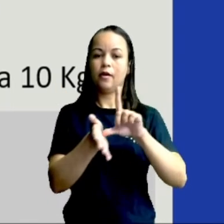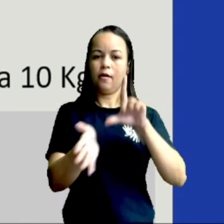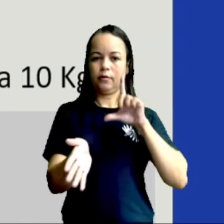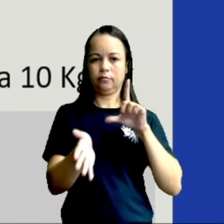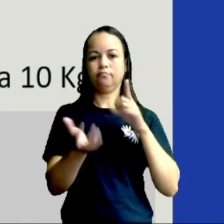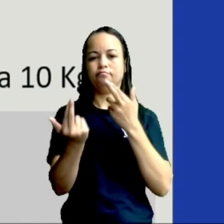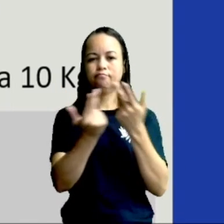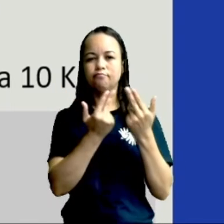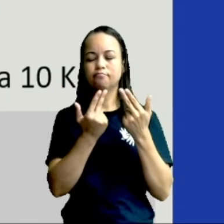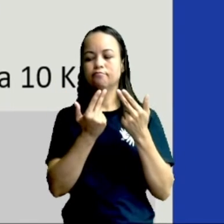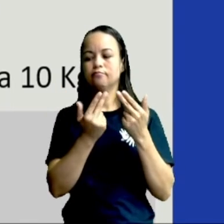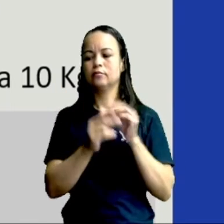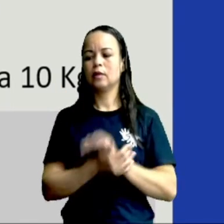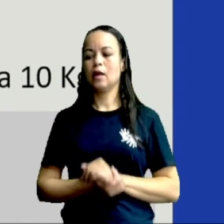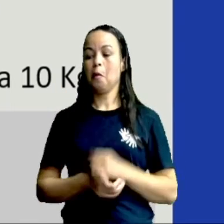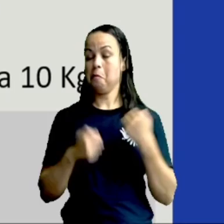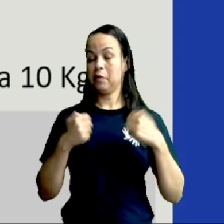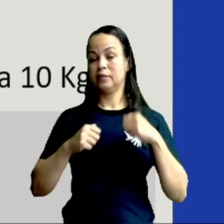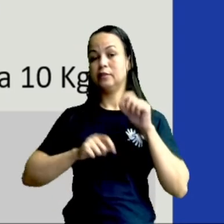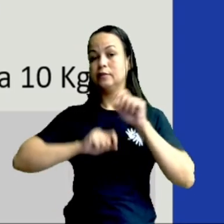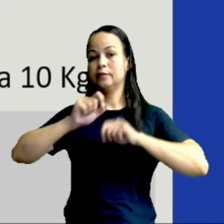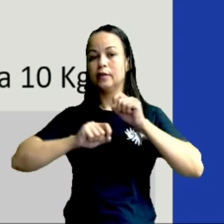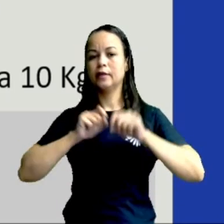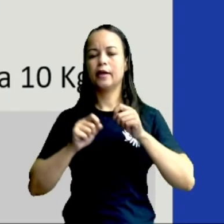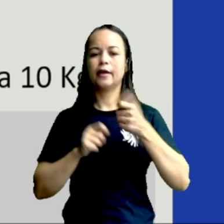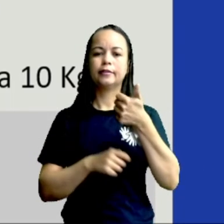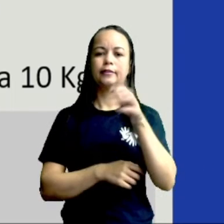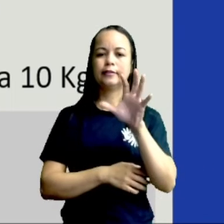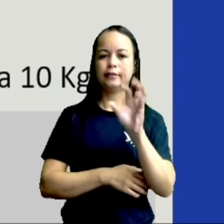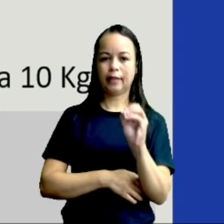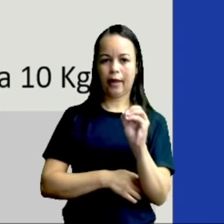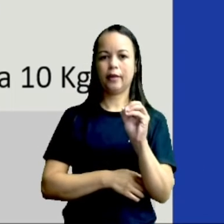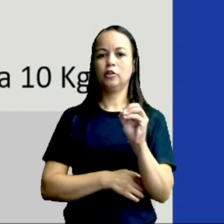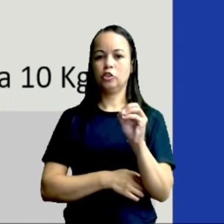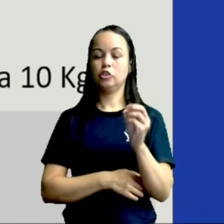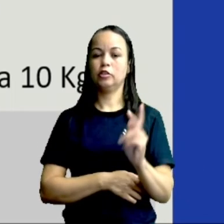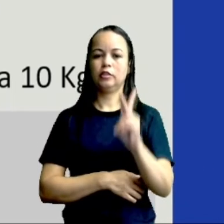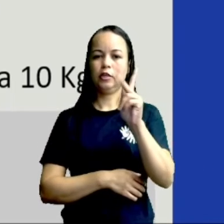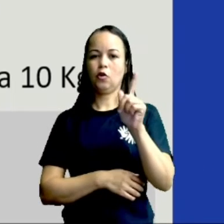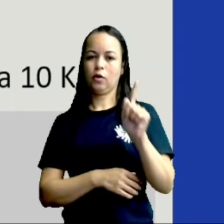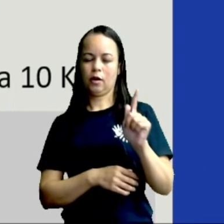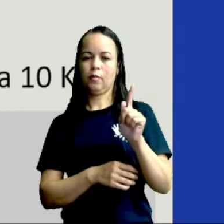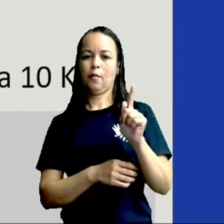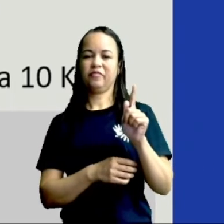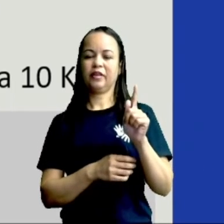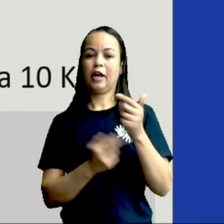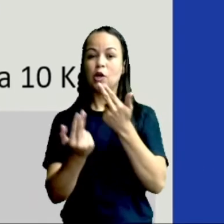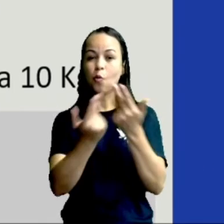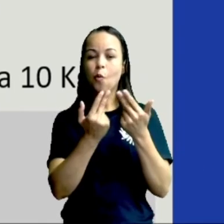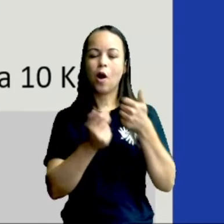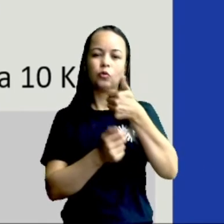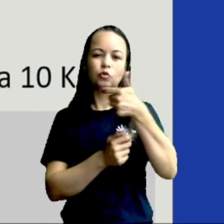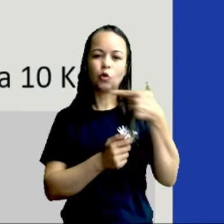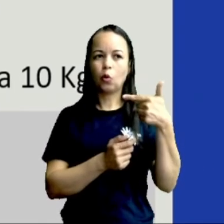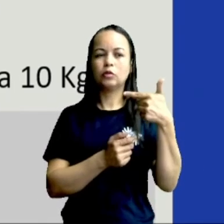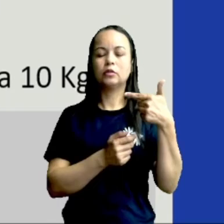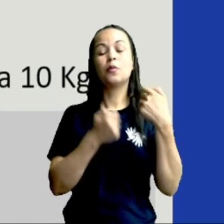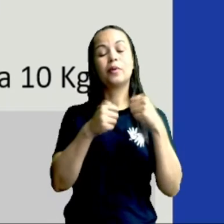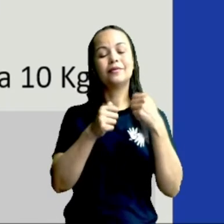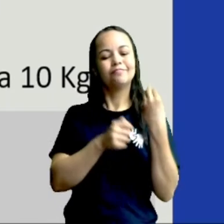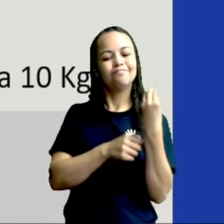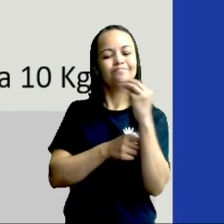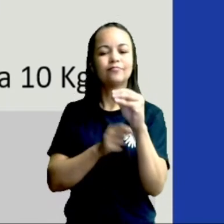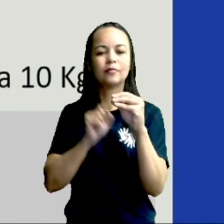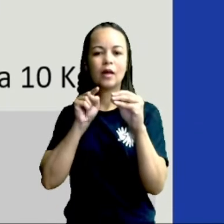igualdade, eu preciso o quê? De 10 quilogramas. Porque para ficar igual a 12, eu sei que eu tenho que adicionar um valor que me